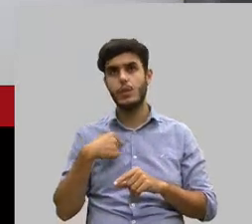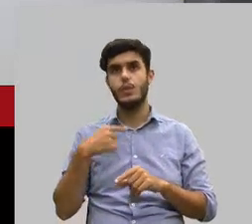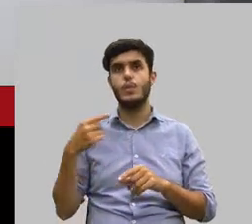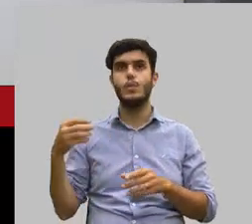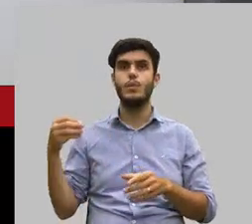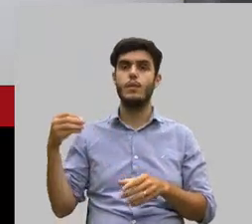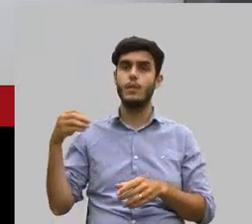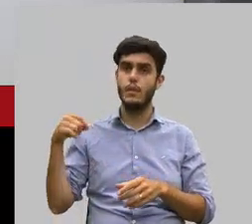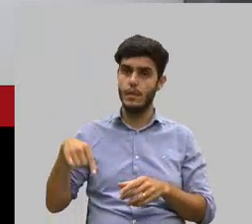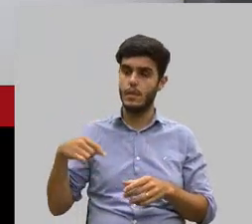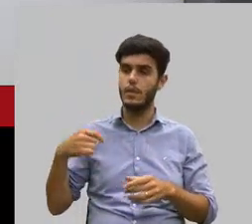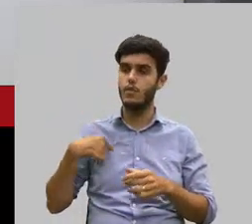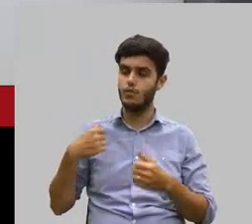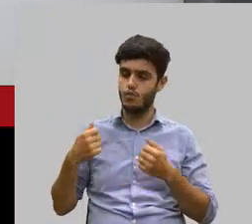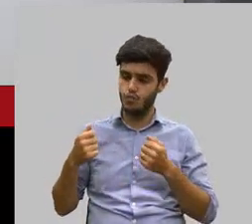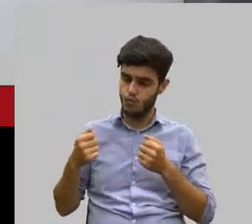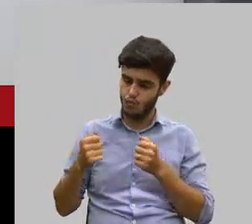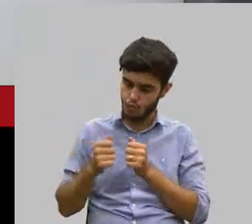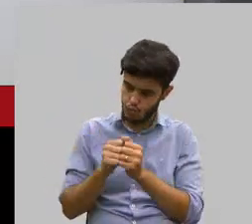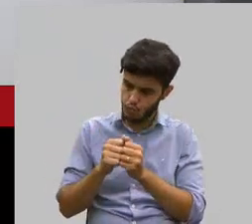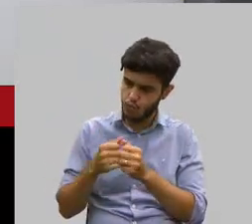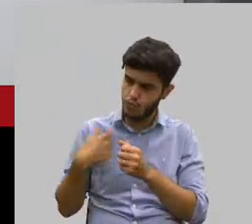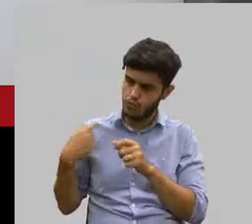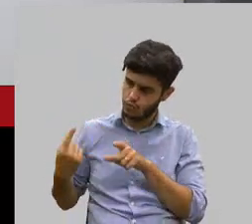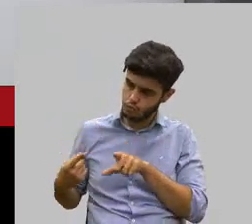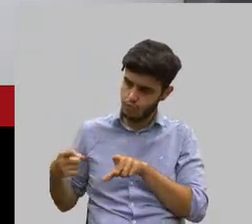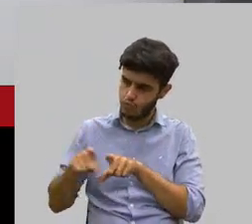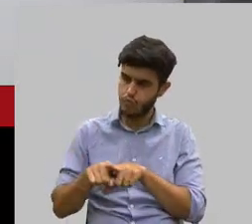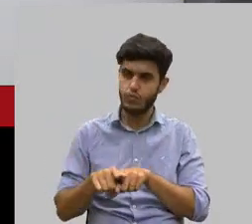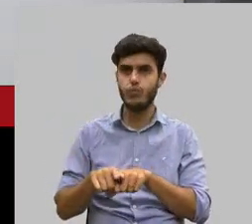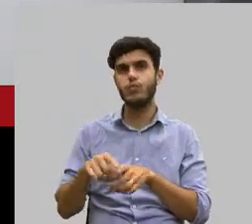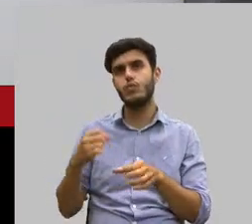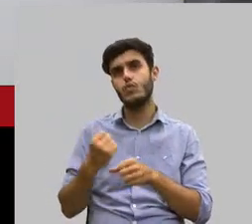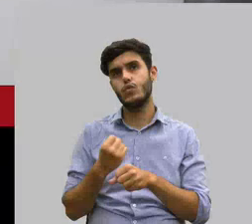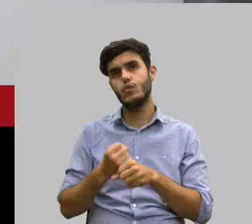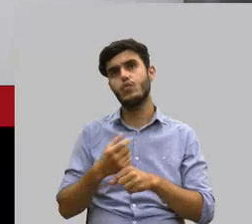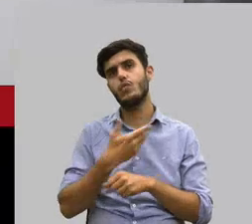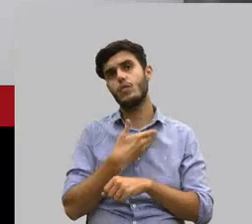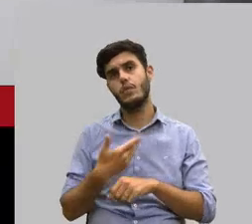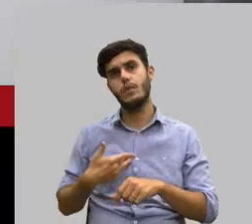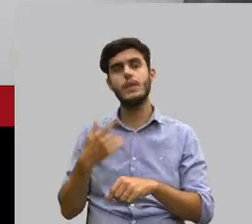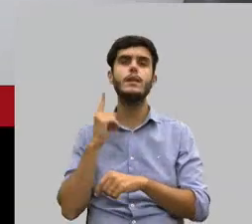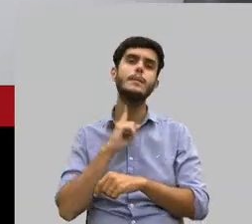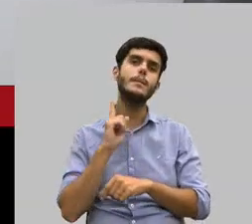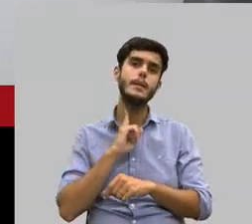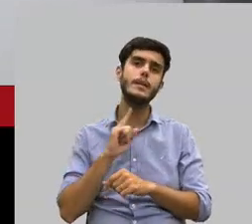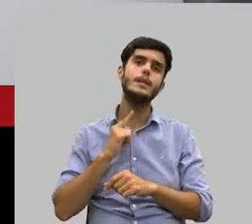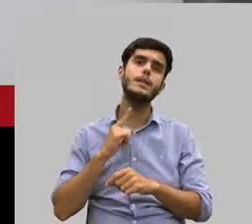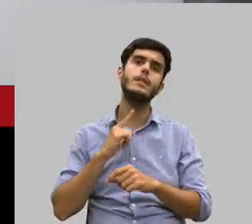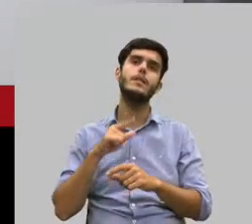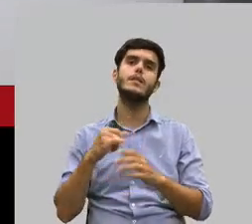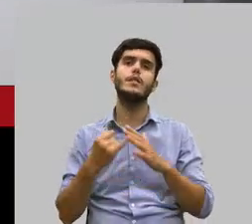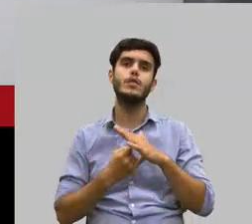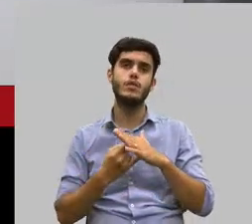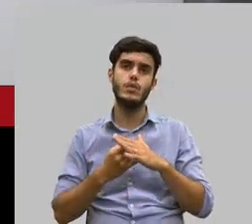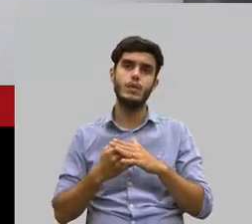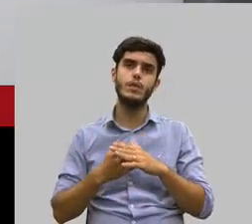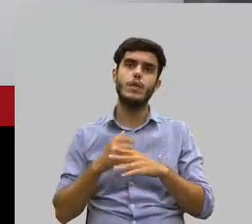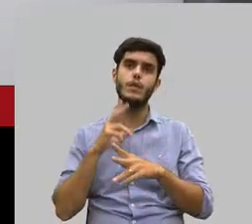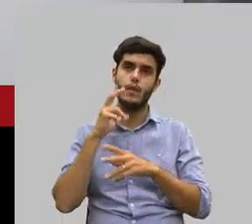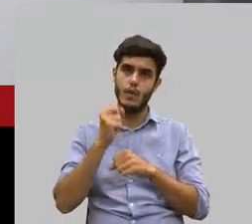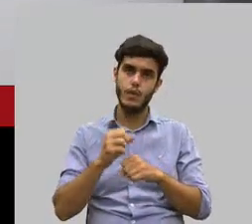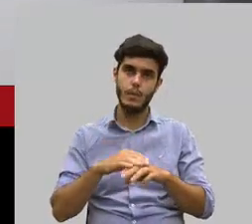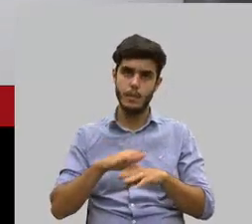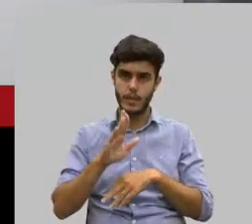disposição para ser parceiro para ajudar na construção junto do governo de min a fortalecer a instituição e a